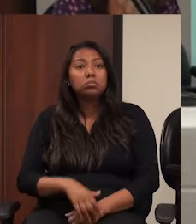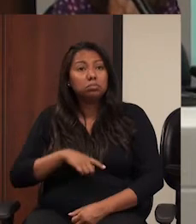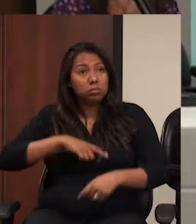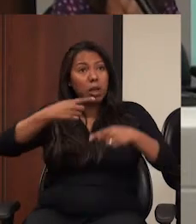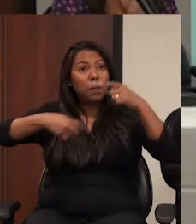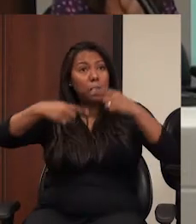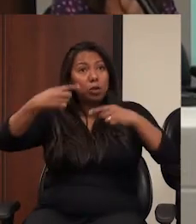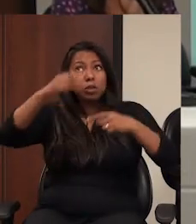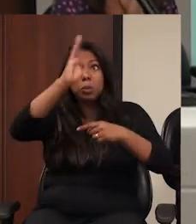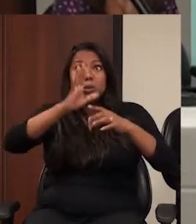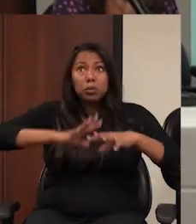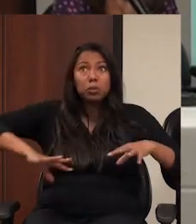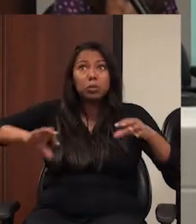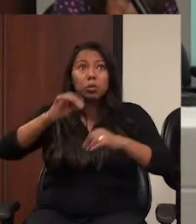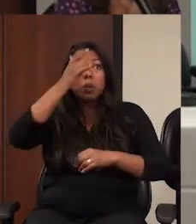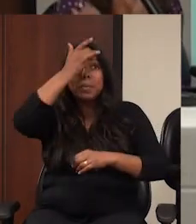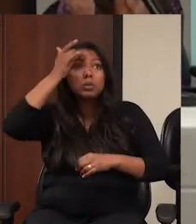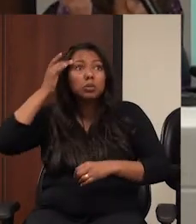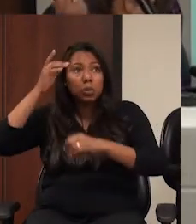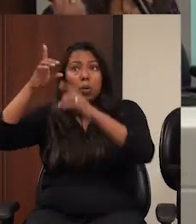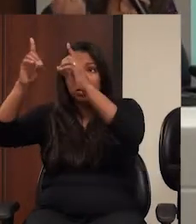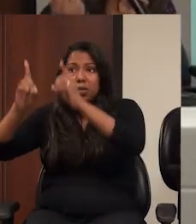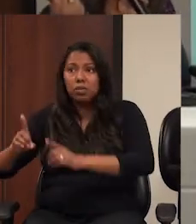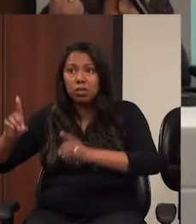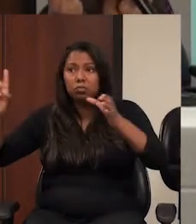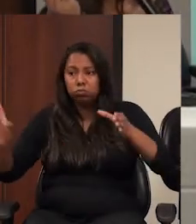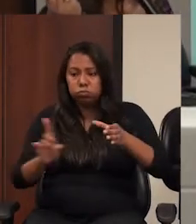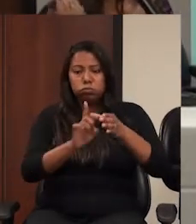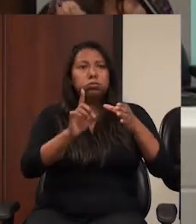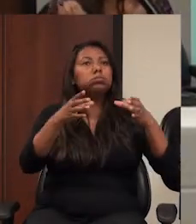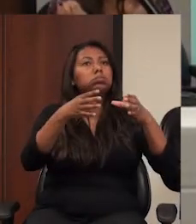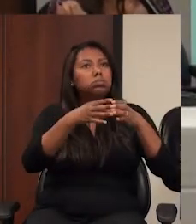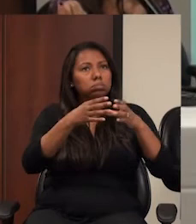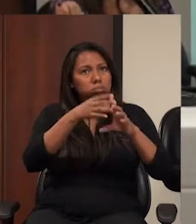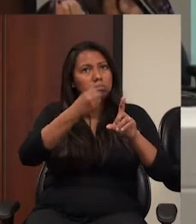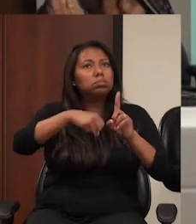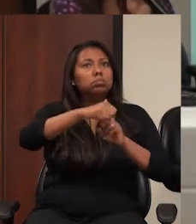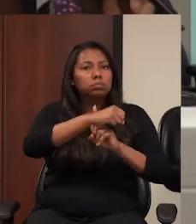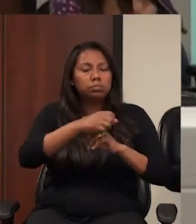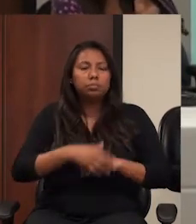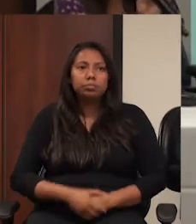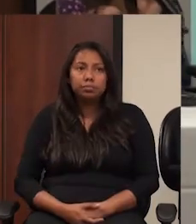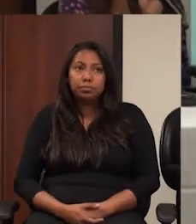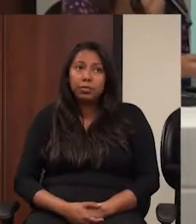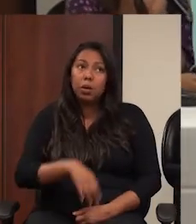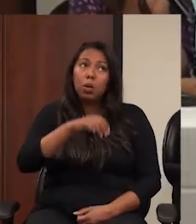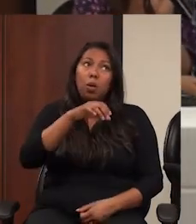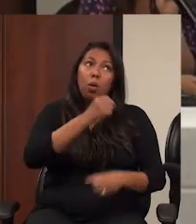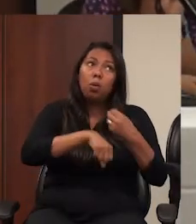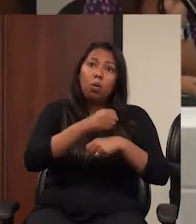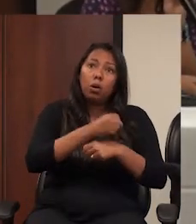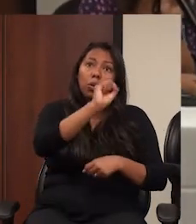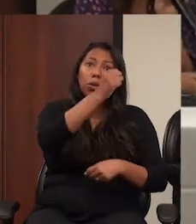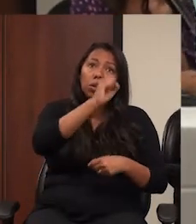pessoa com deficiência. Então vejam, nós estamos falando de 1988, 89, 99 e não